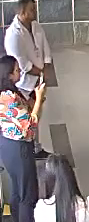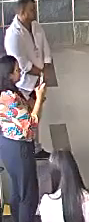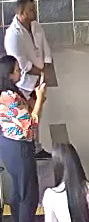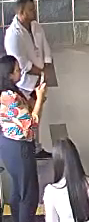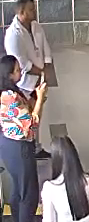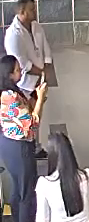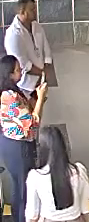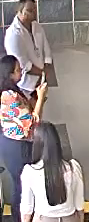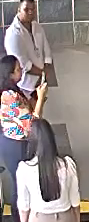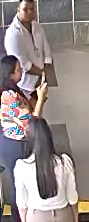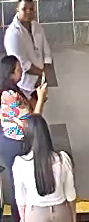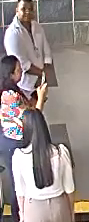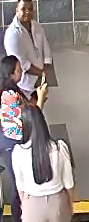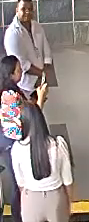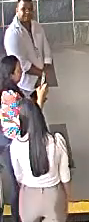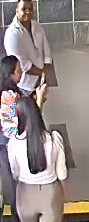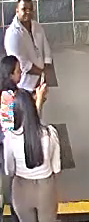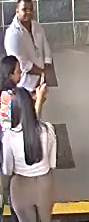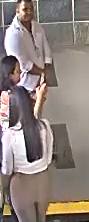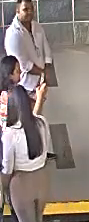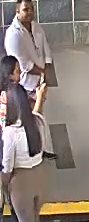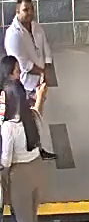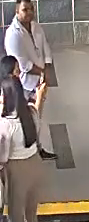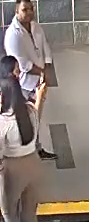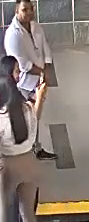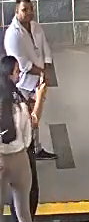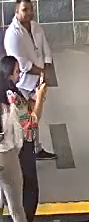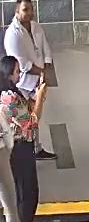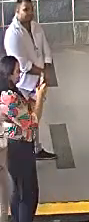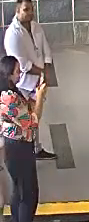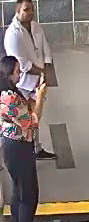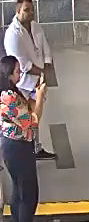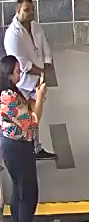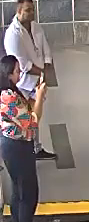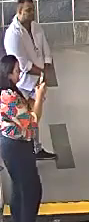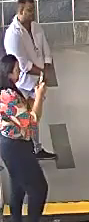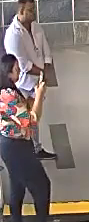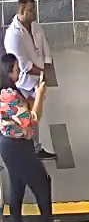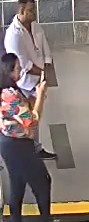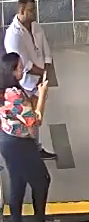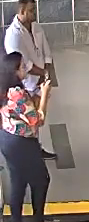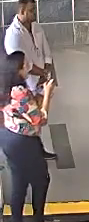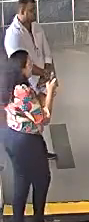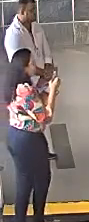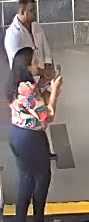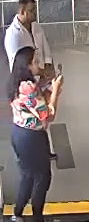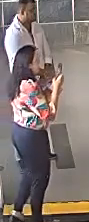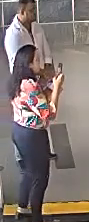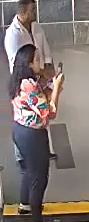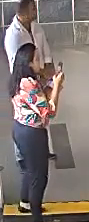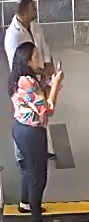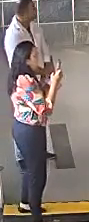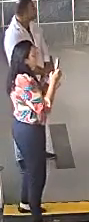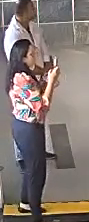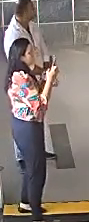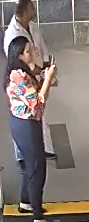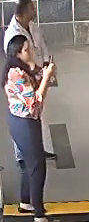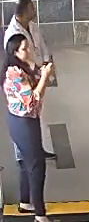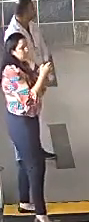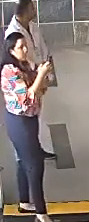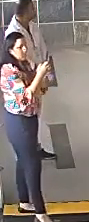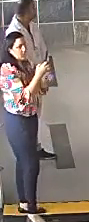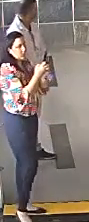mães, para levarem seus filhos para a PAI de outra cidade e por aí vai, né? com relação à questão do atendimento médico, que